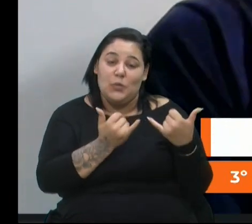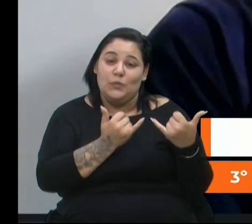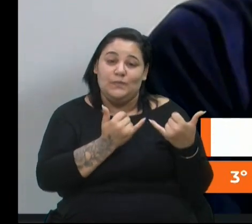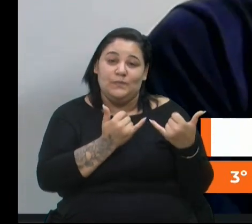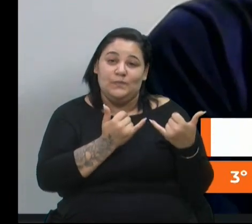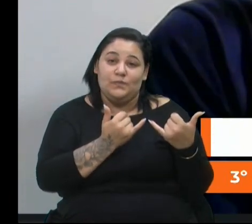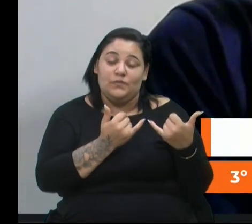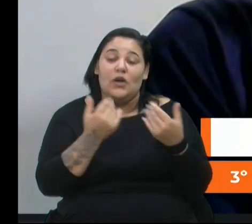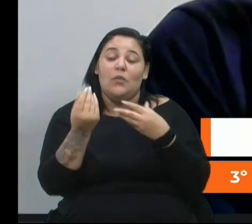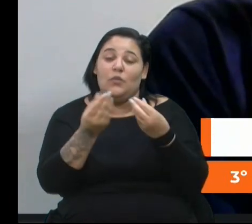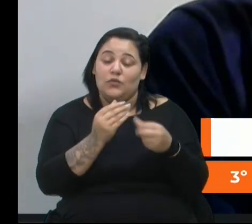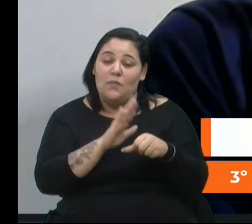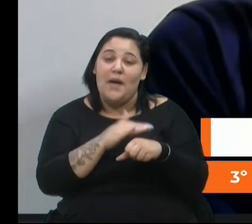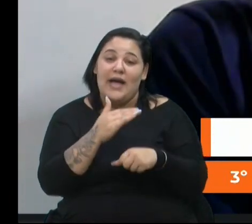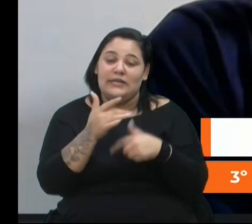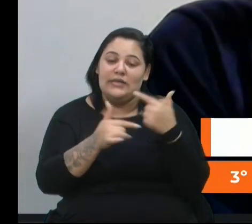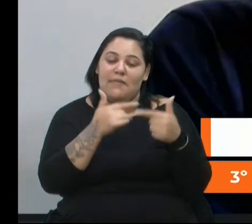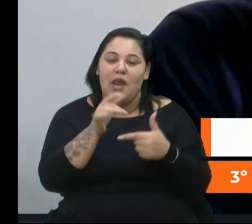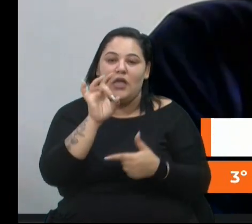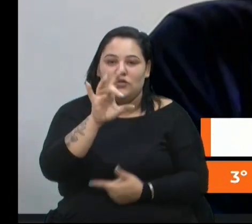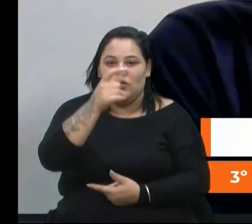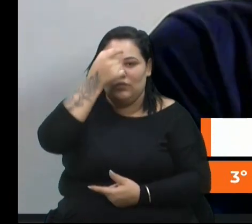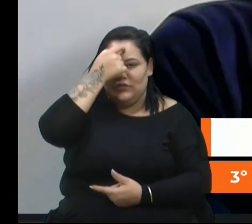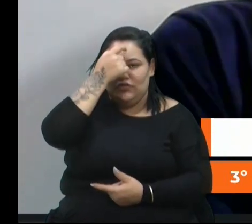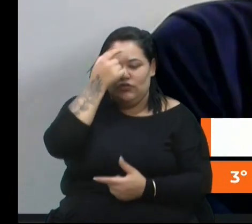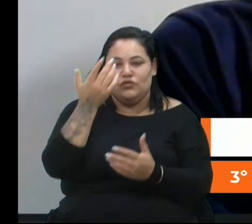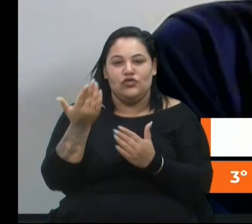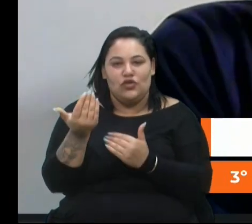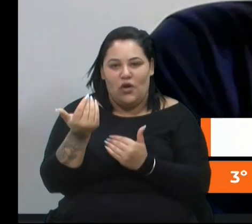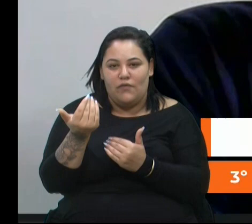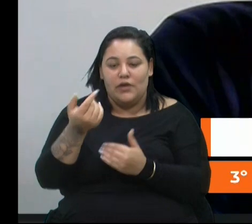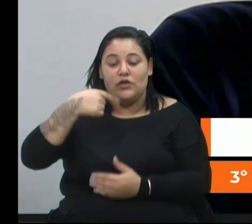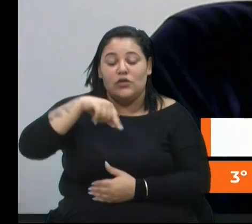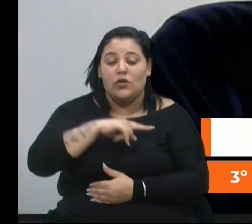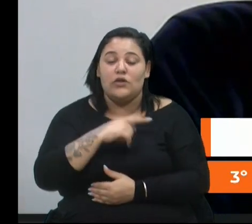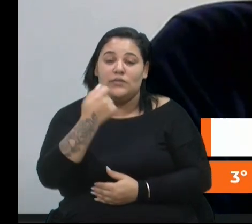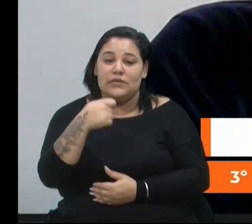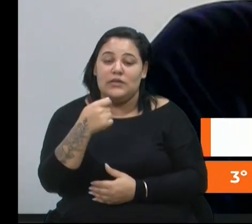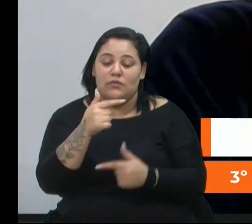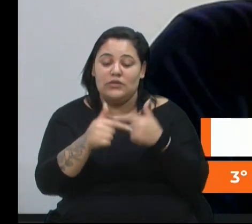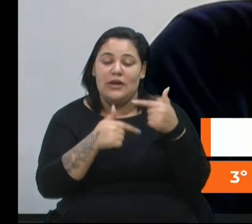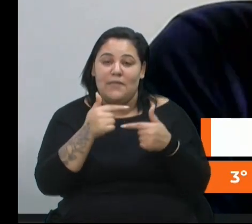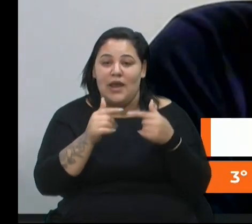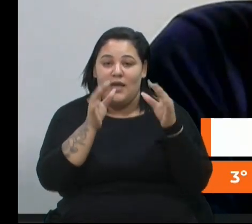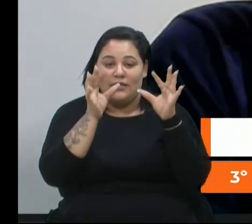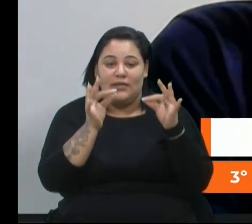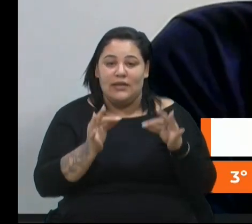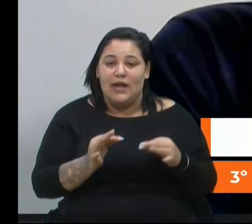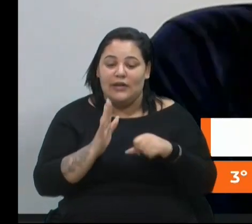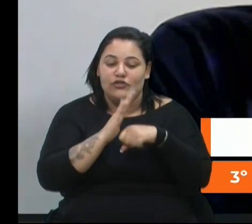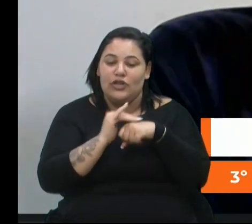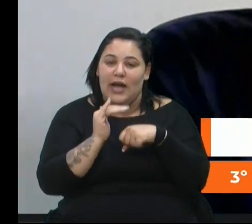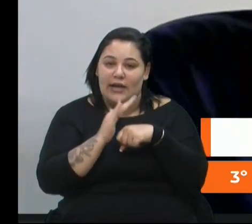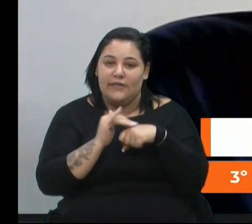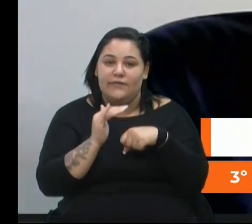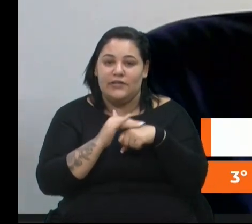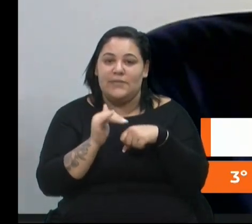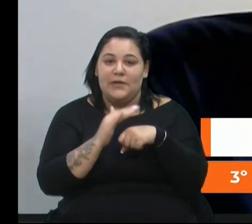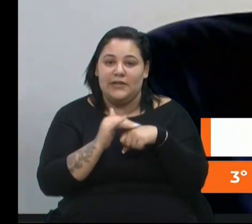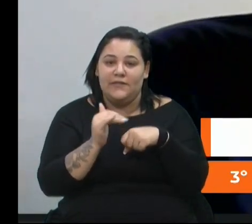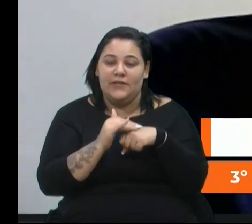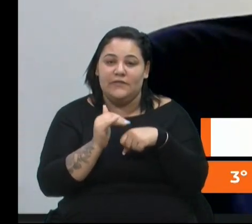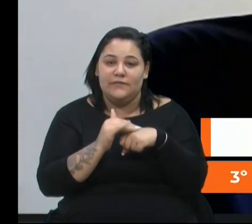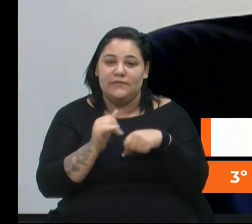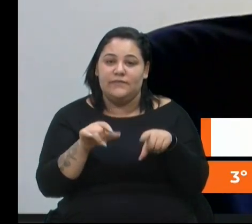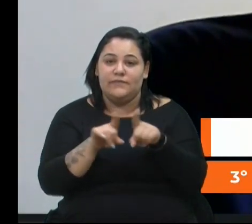Então, muito mais do que trabalhar o cognitivo desses jovens, a gente deve trabalhar todas essas questões de afeto, acolhimento e validação de